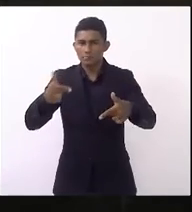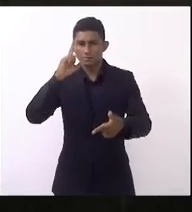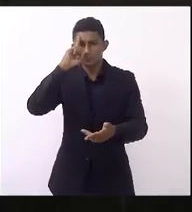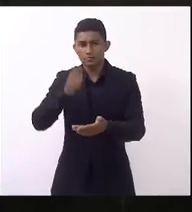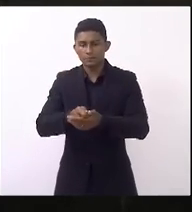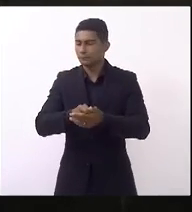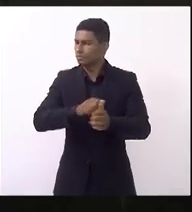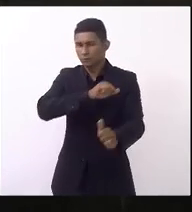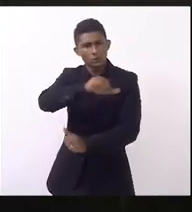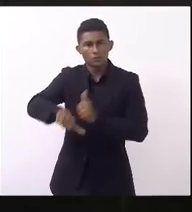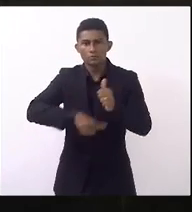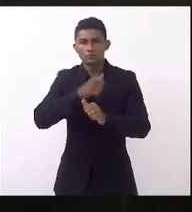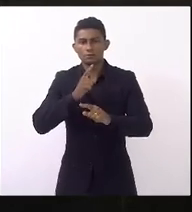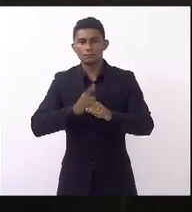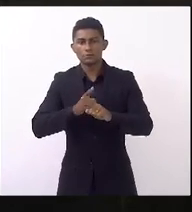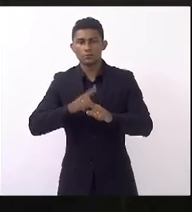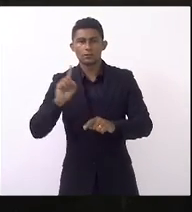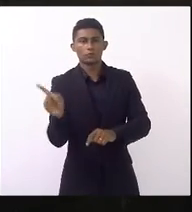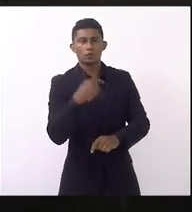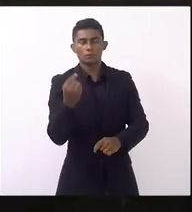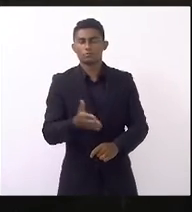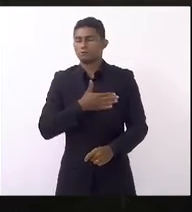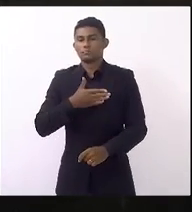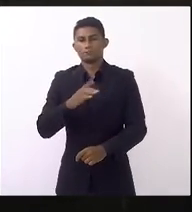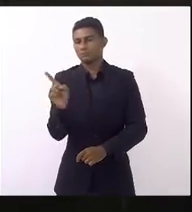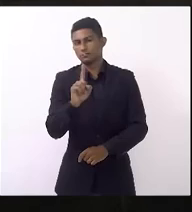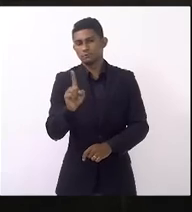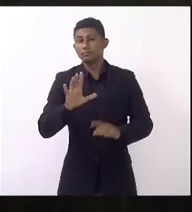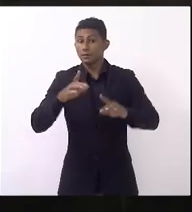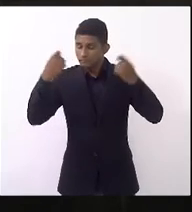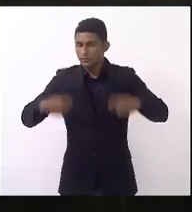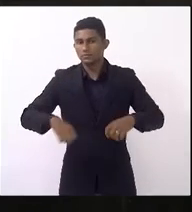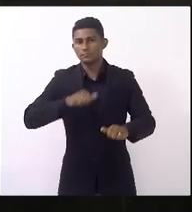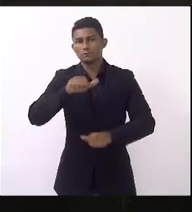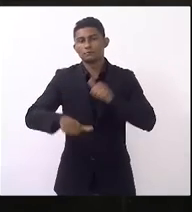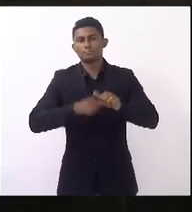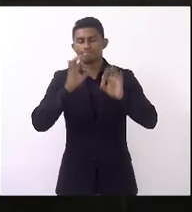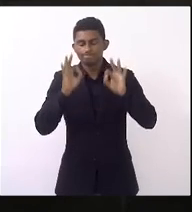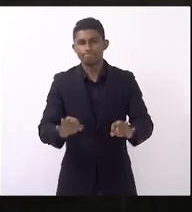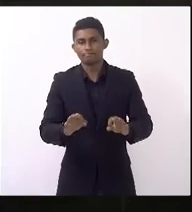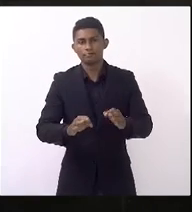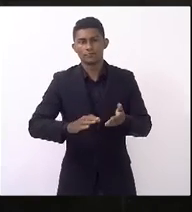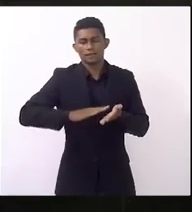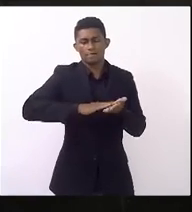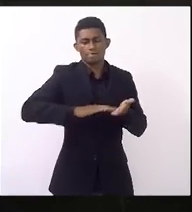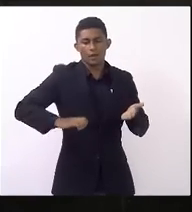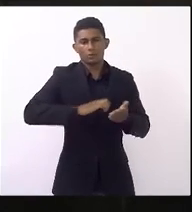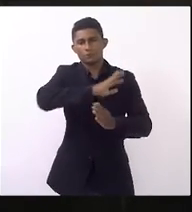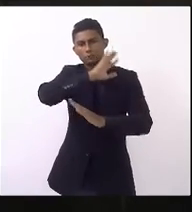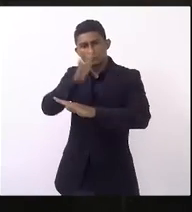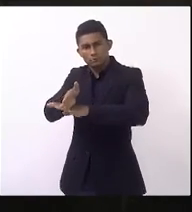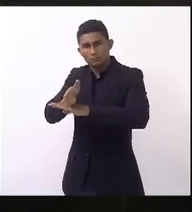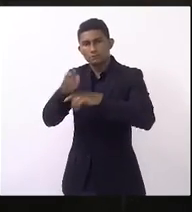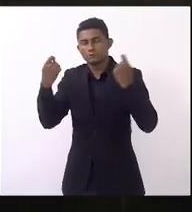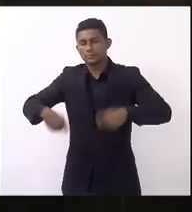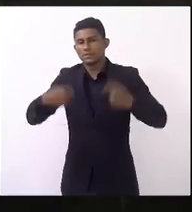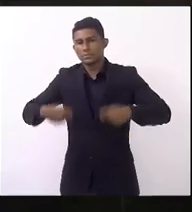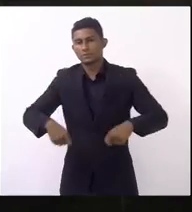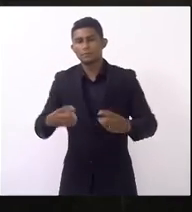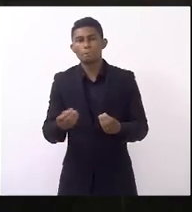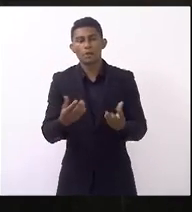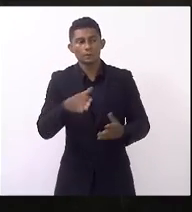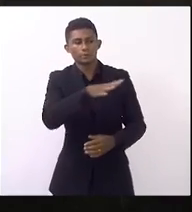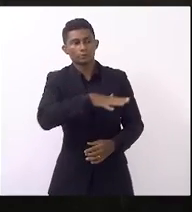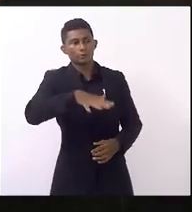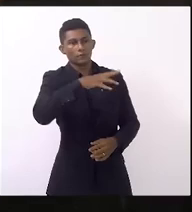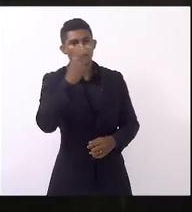surpreende, mas precisa ser revogada, precisa ser derrubado esse veto, para que o setor cultural, e